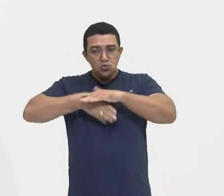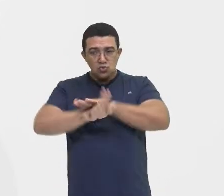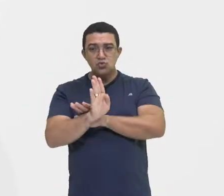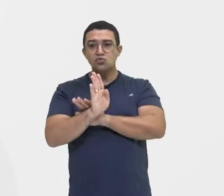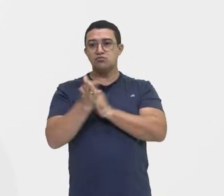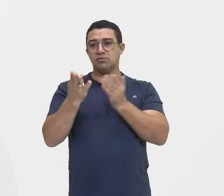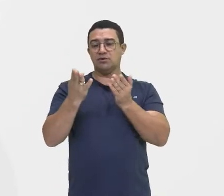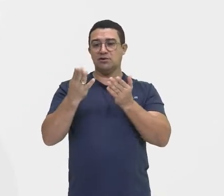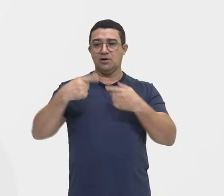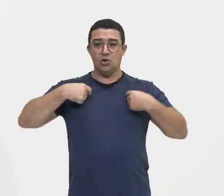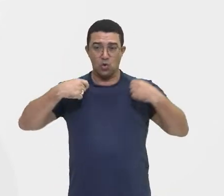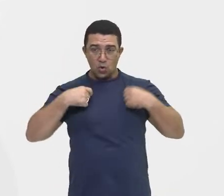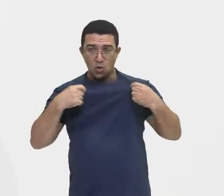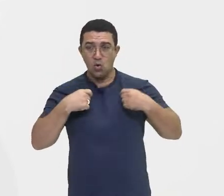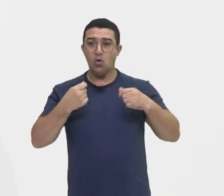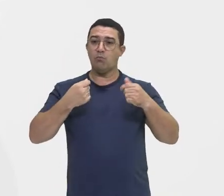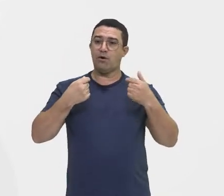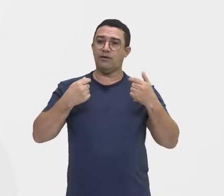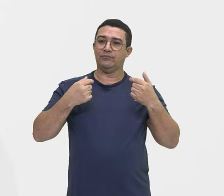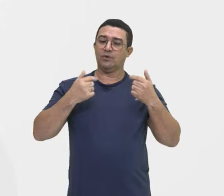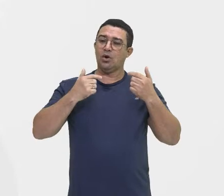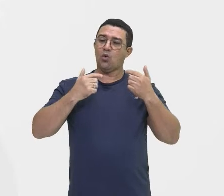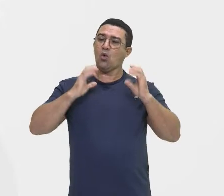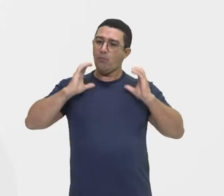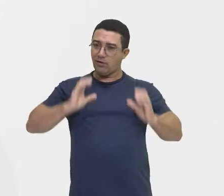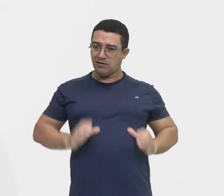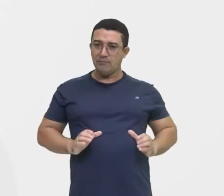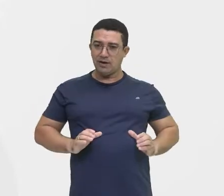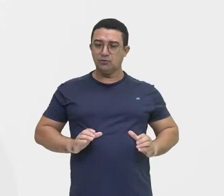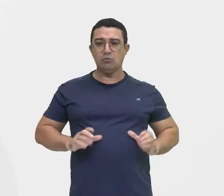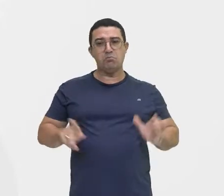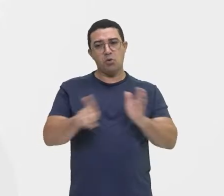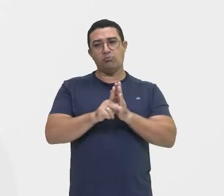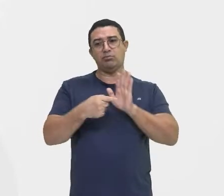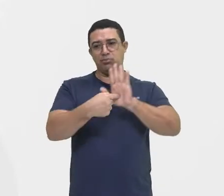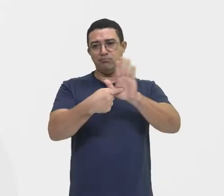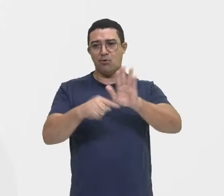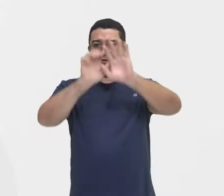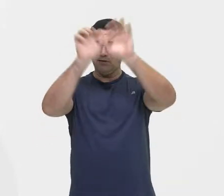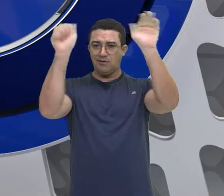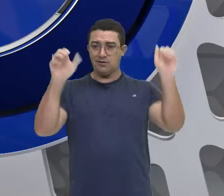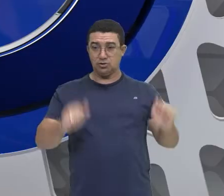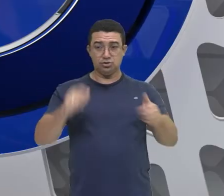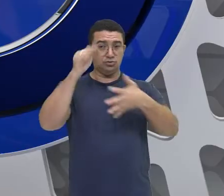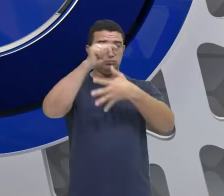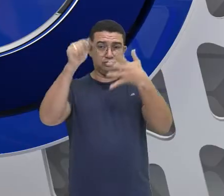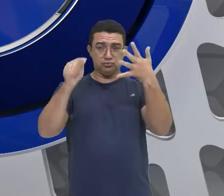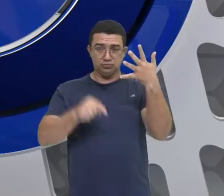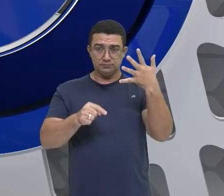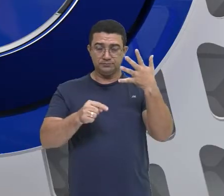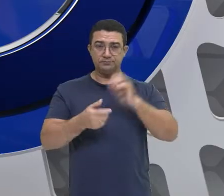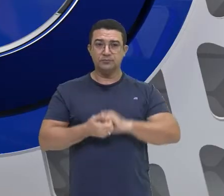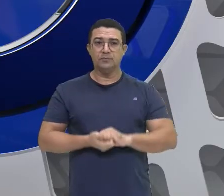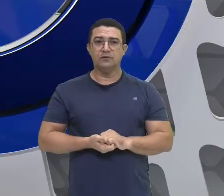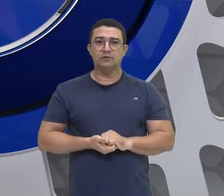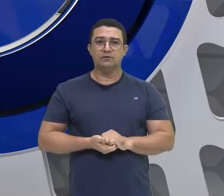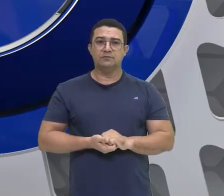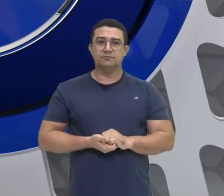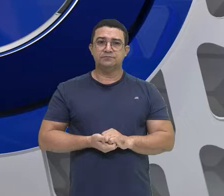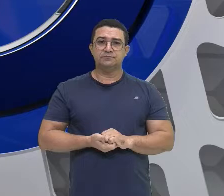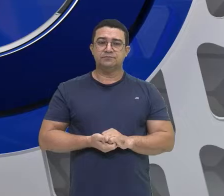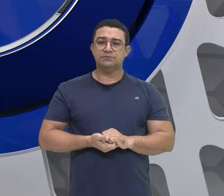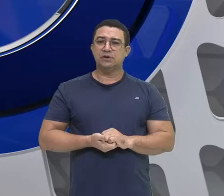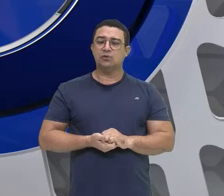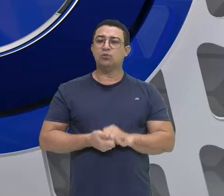objetos, comportamentos, hábitos, expressões artísticas, entre outras coisas. Uma das consequências